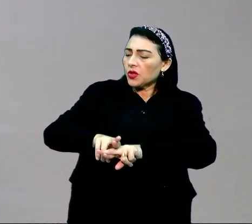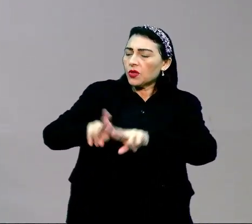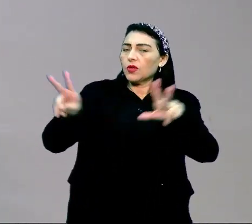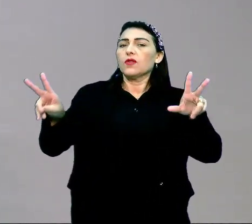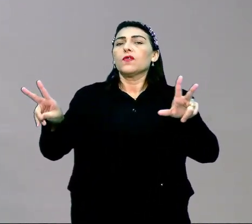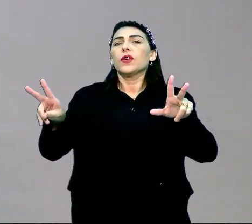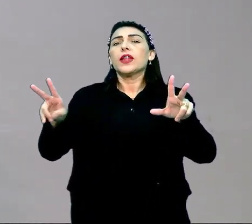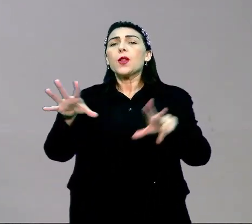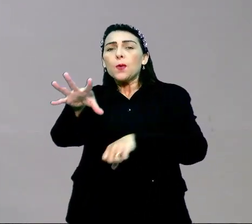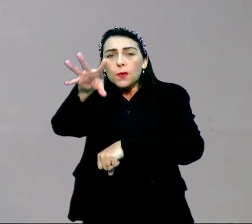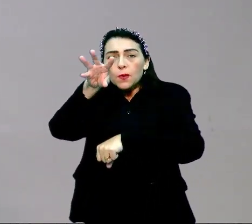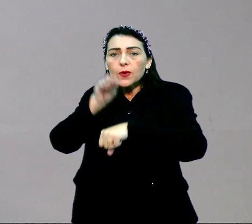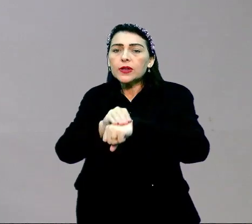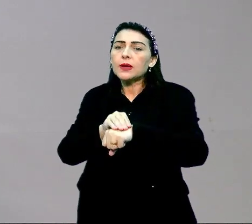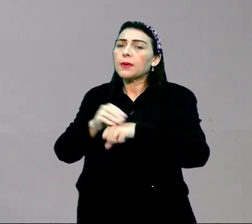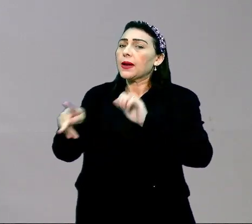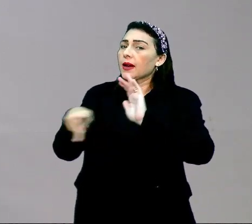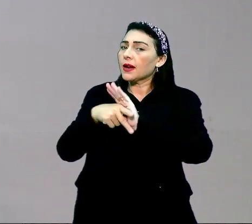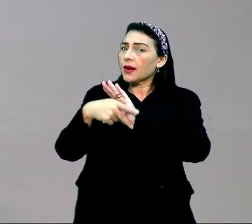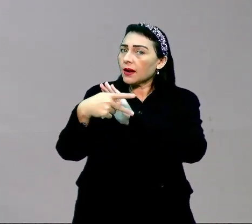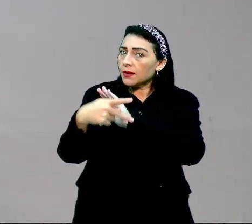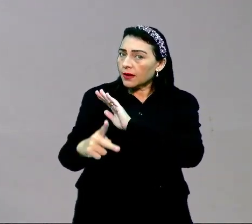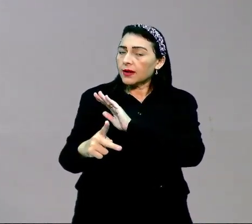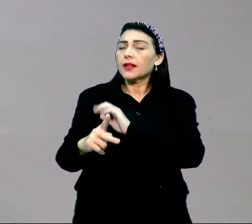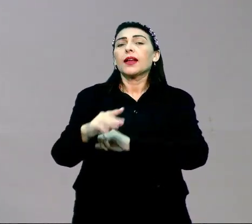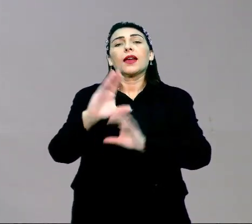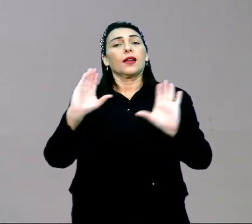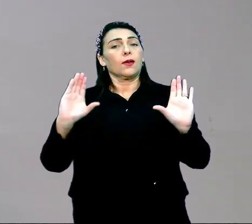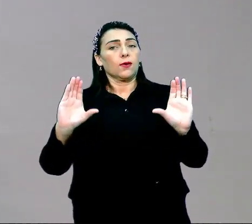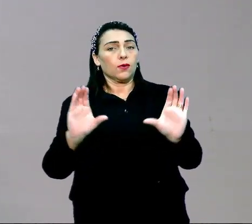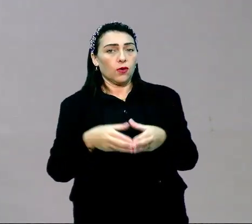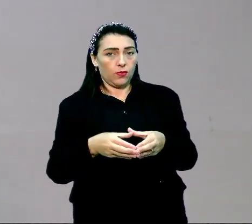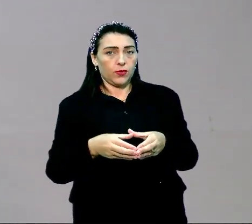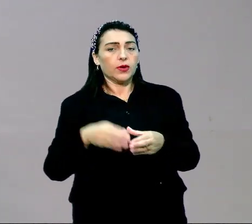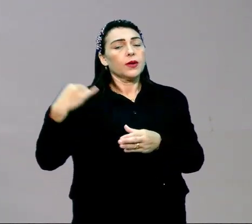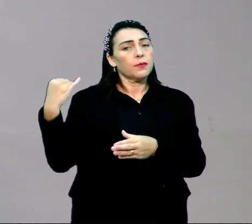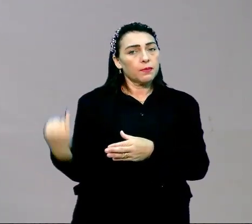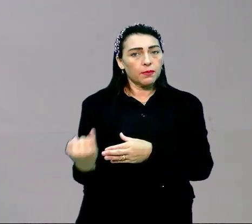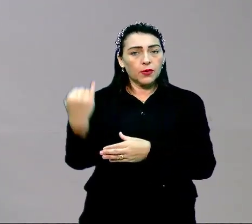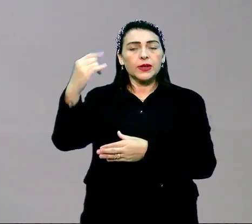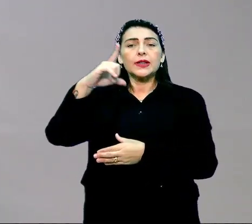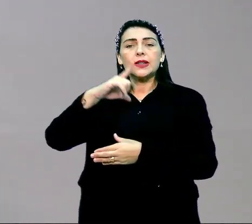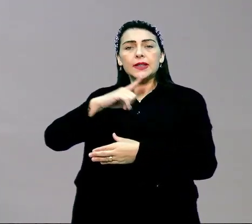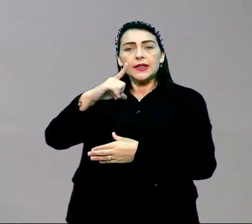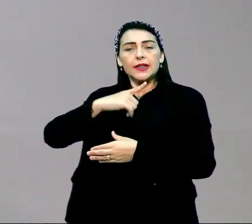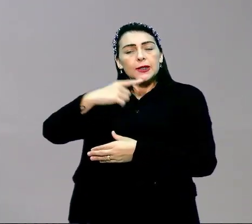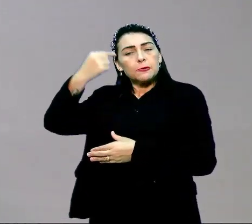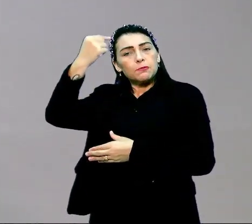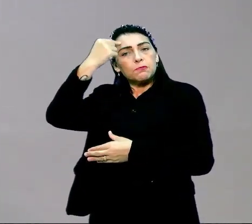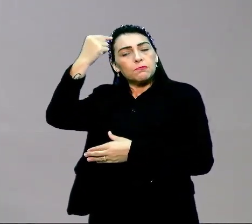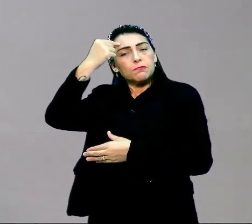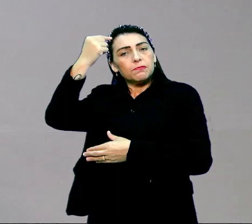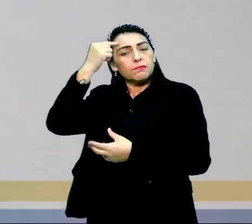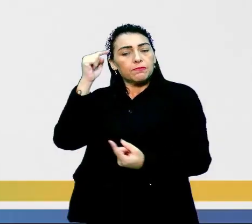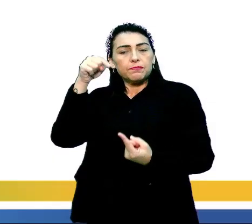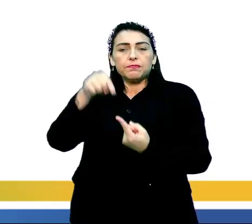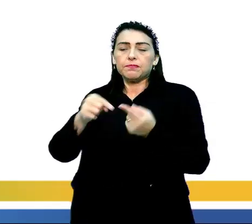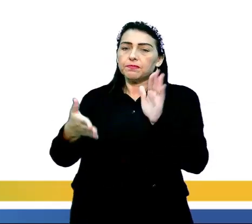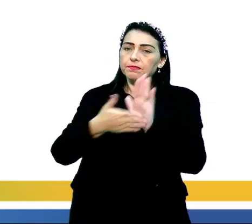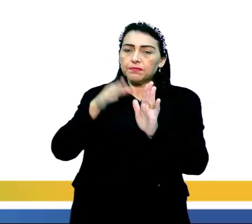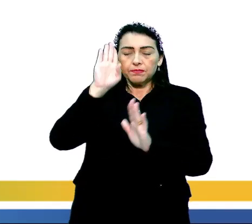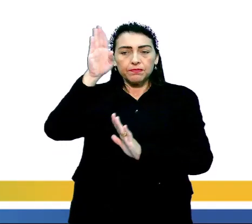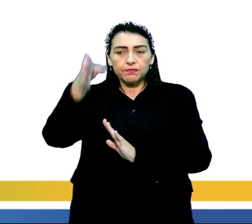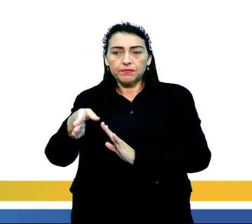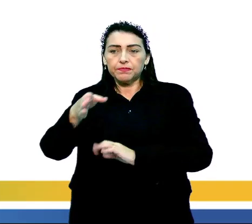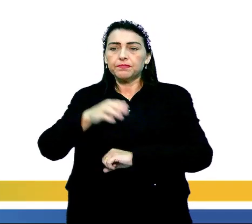diferenciando aquele conhecimento que não é pertencente daquela comunidade. Então é importante a gente ter esse mapeamento e esse direcionamento principal,